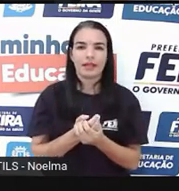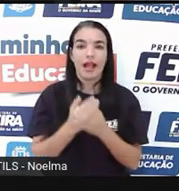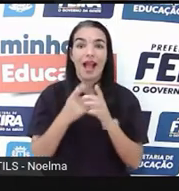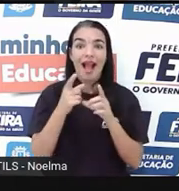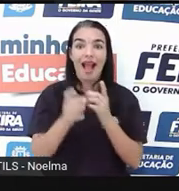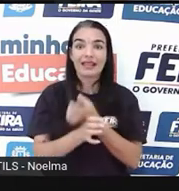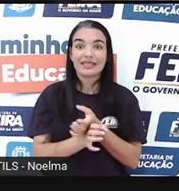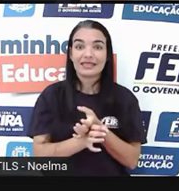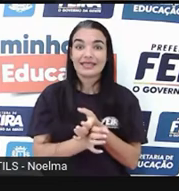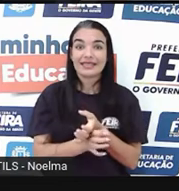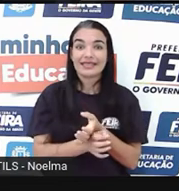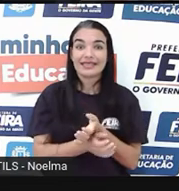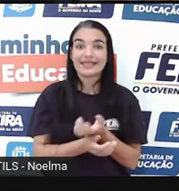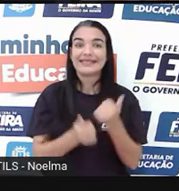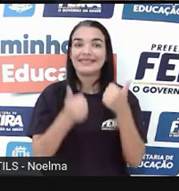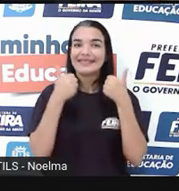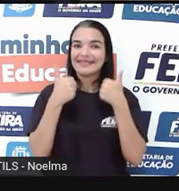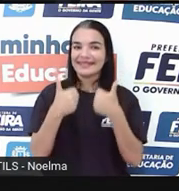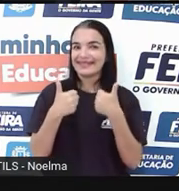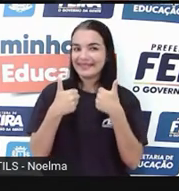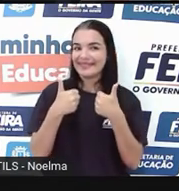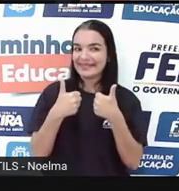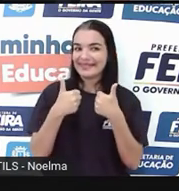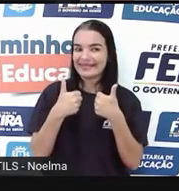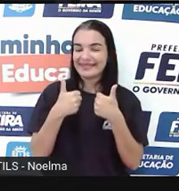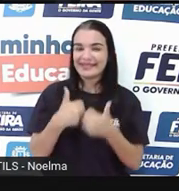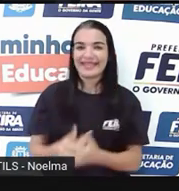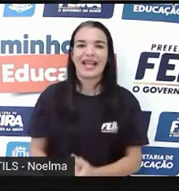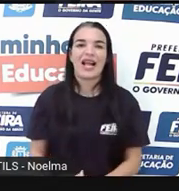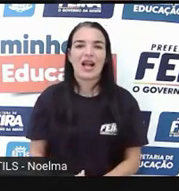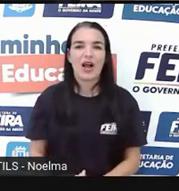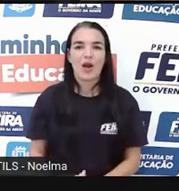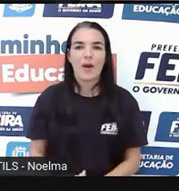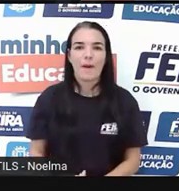Jack O'Lantern, here. Ok.